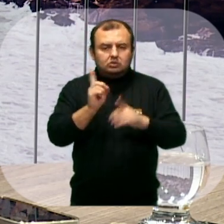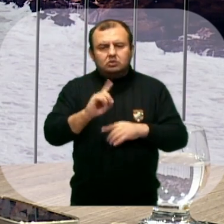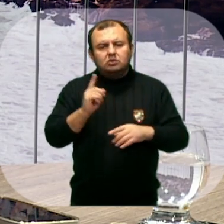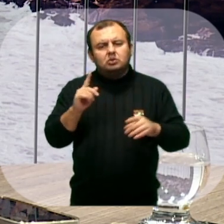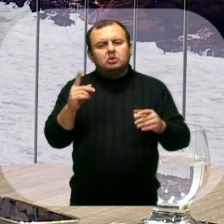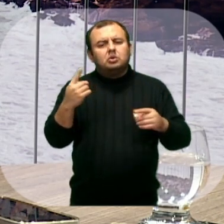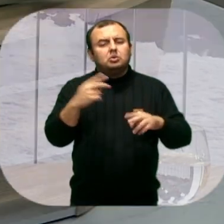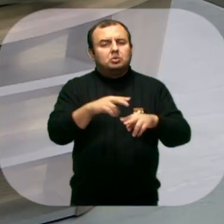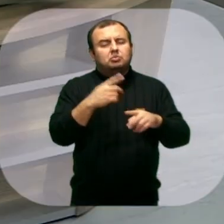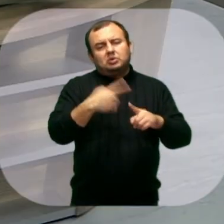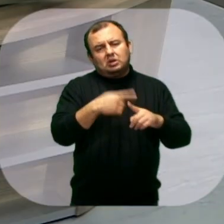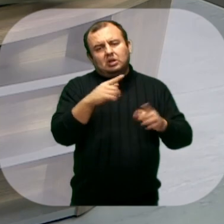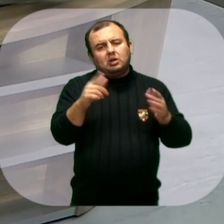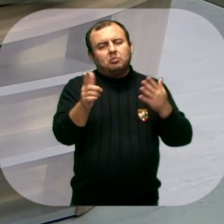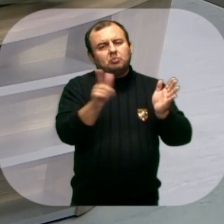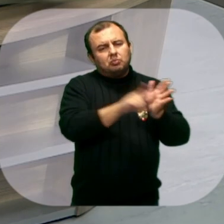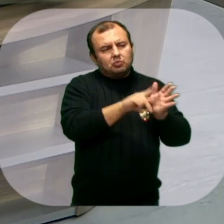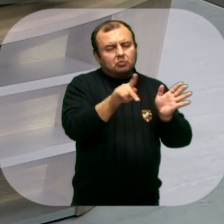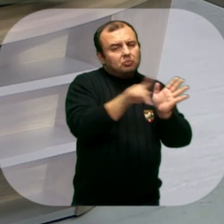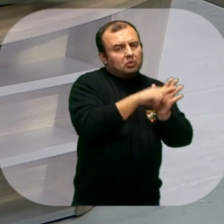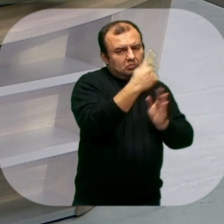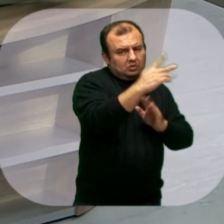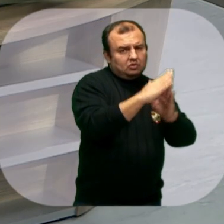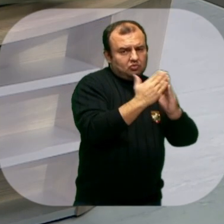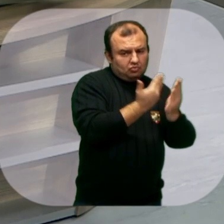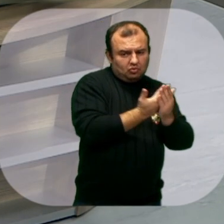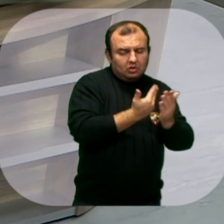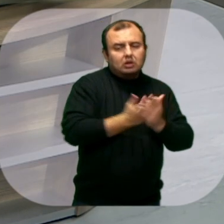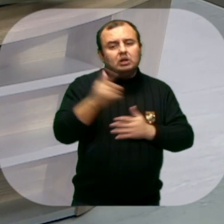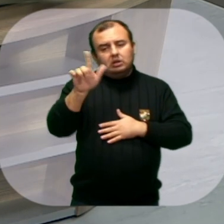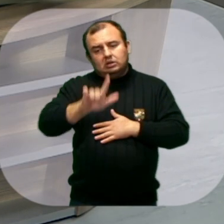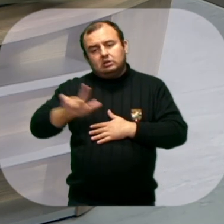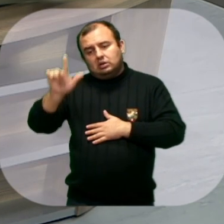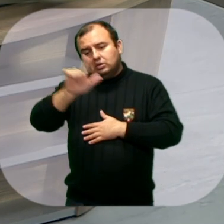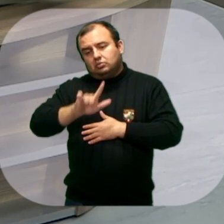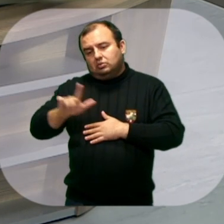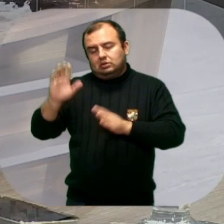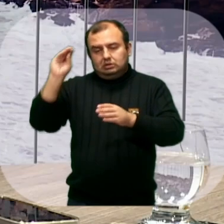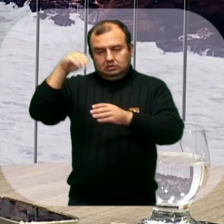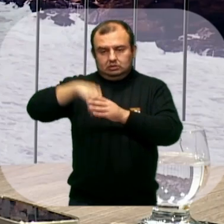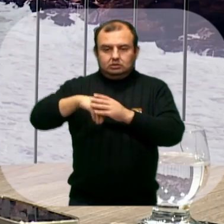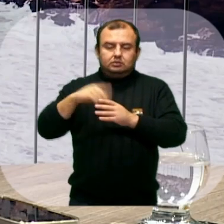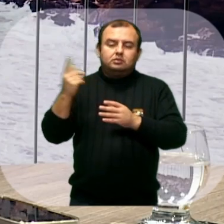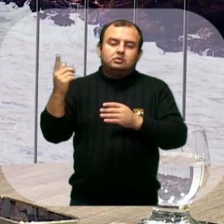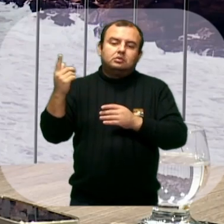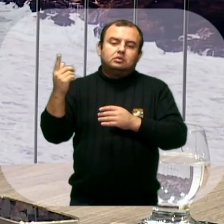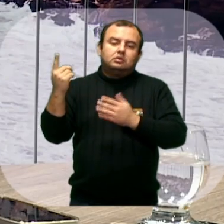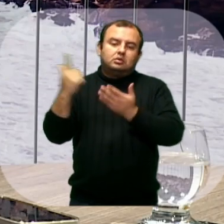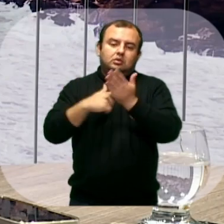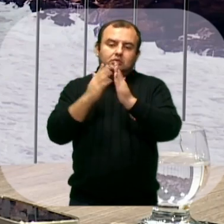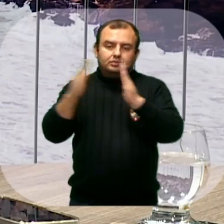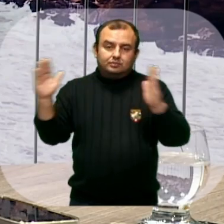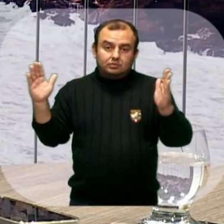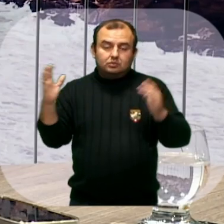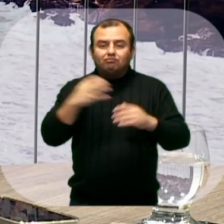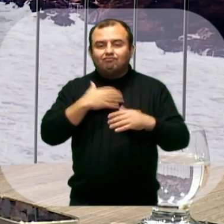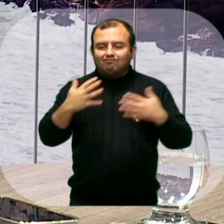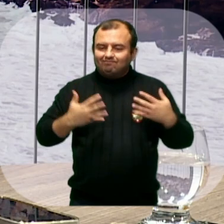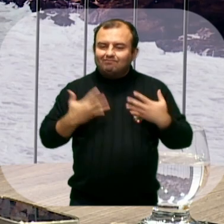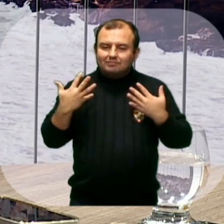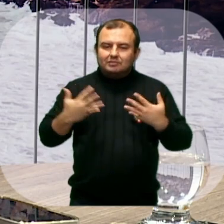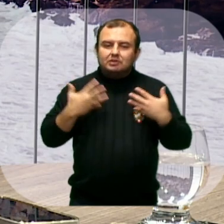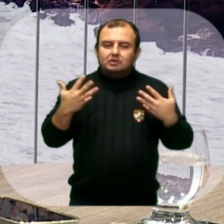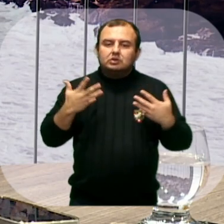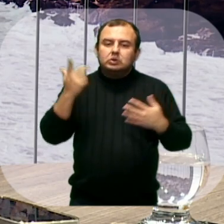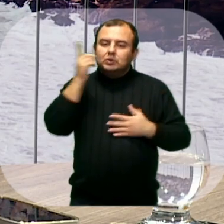é papel das escolas. Tá? Então, você vai encontrar literatura na biblioteca. E, para nossa alegria, nós